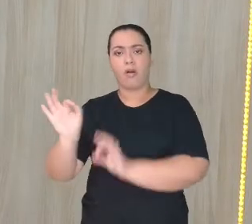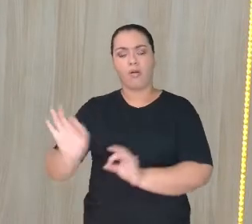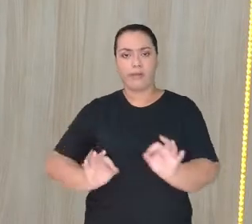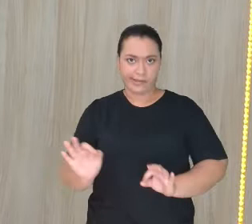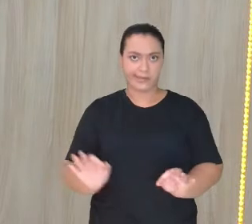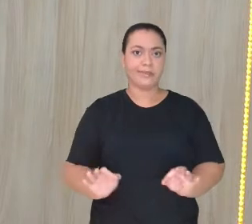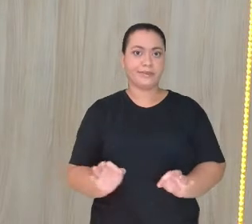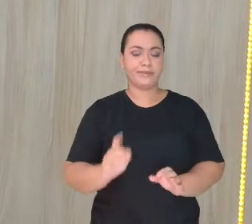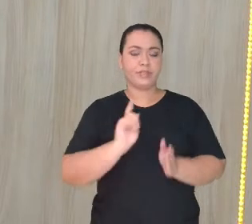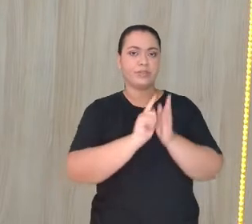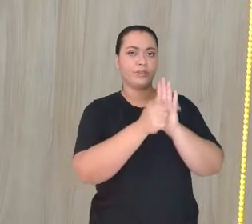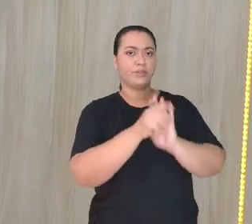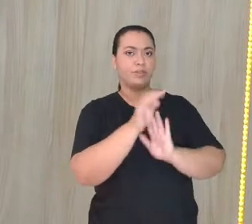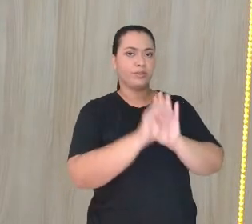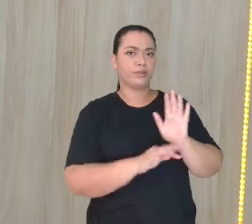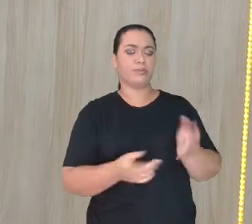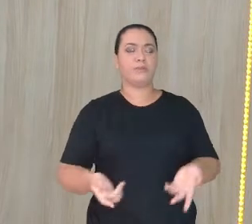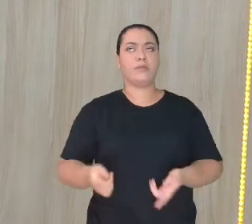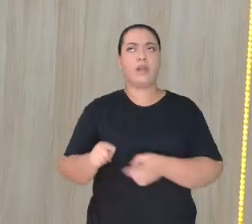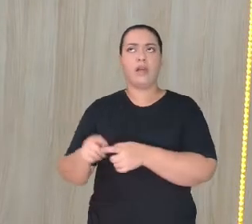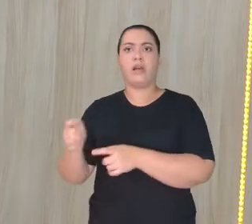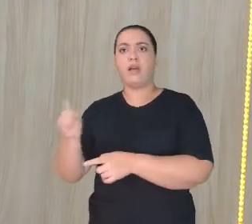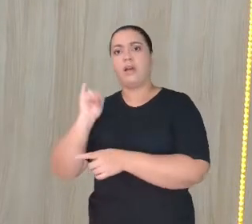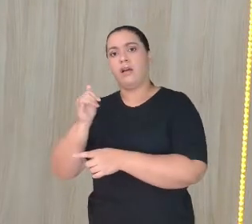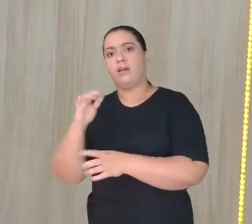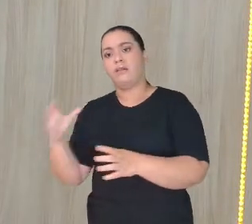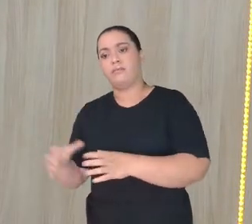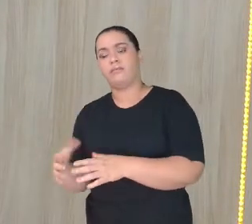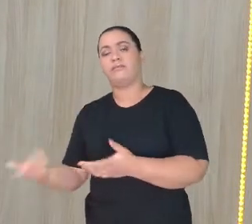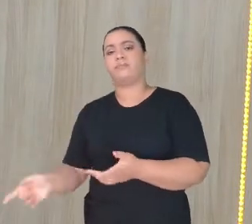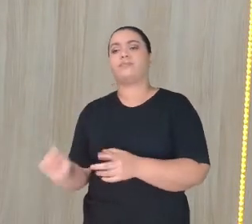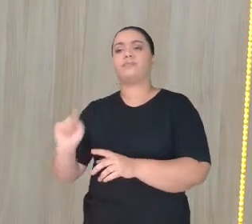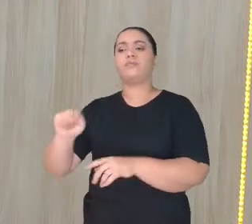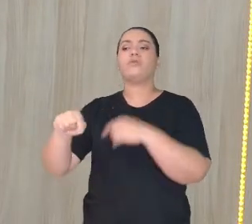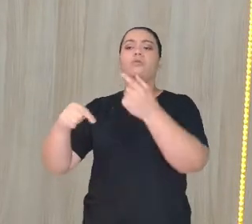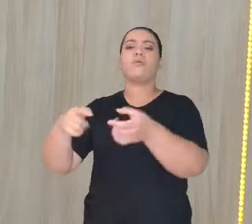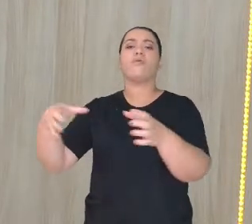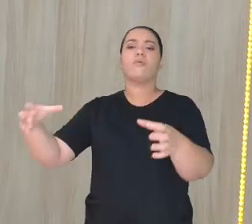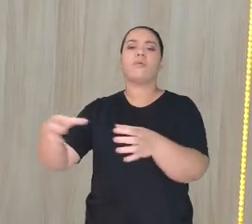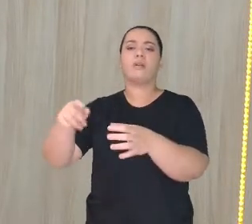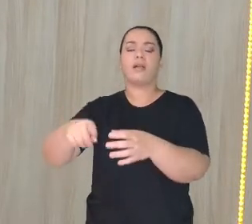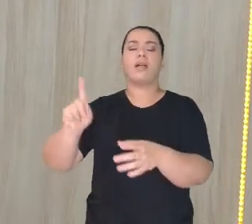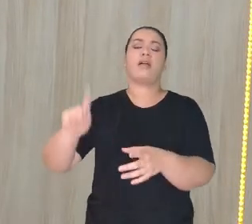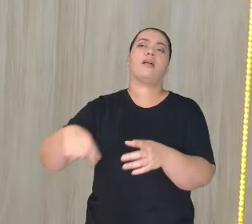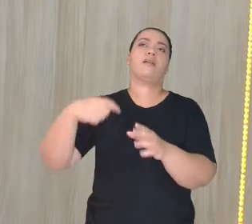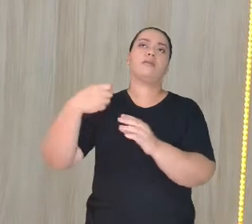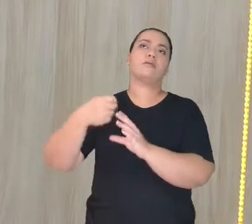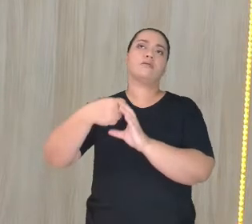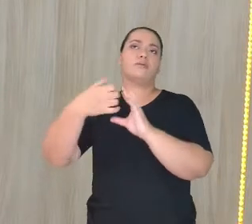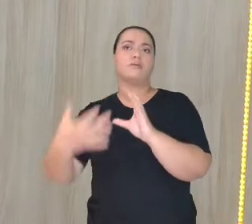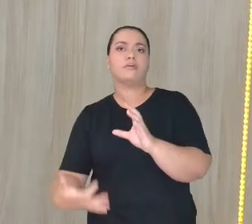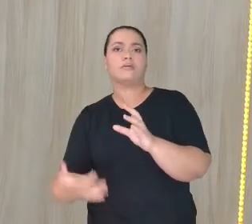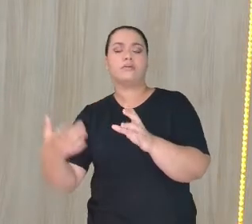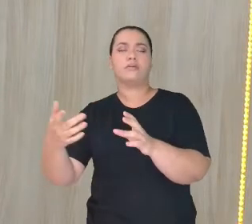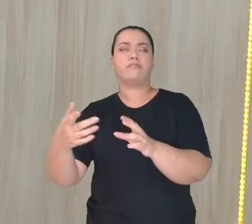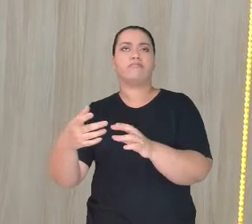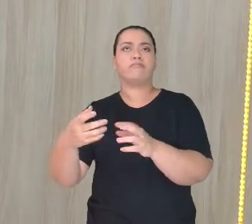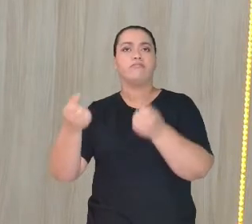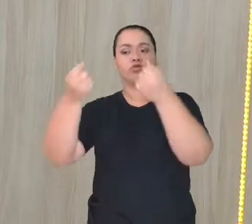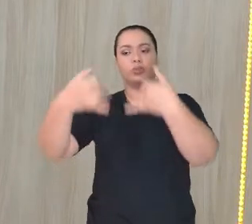Então, aqueles gêneros que vão narrar, aqueles gêneros cuja principal finalidade é a descrição, aqueles gêneros cuja